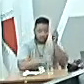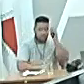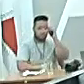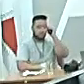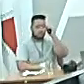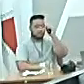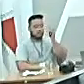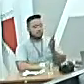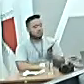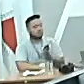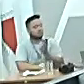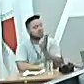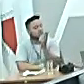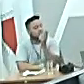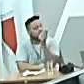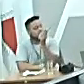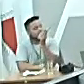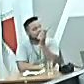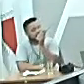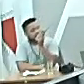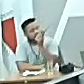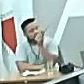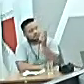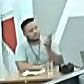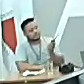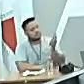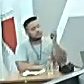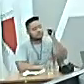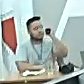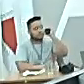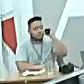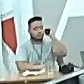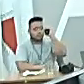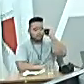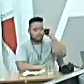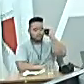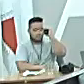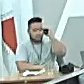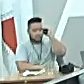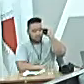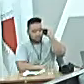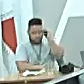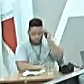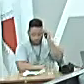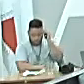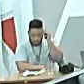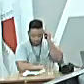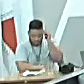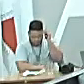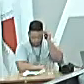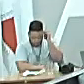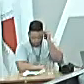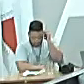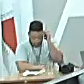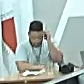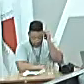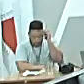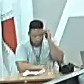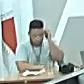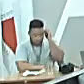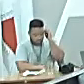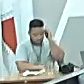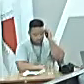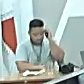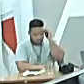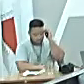junto caminhando é quero dizer aqui que essa tarde saio muito feliz de ouvir também do nosso secretário de junho